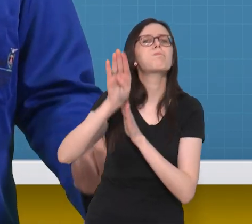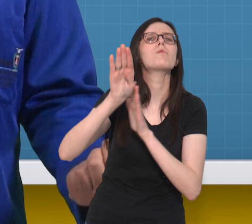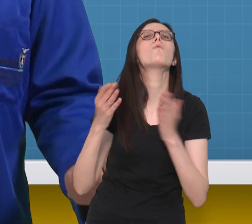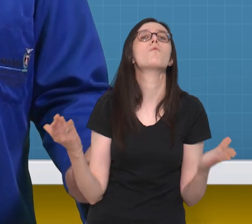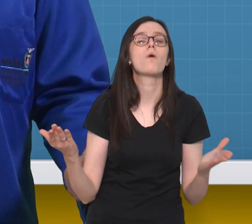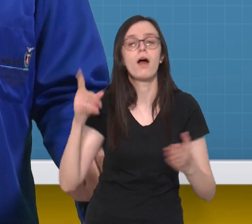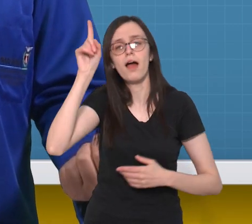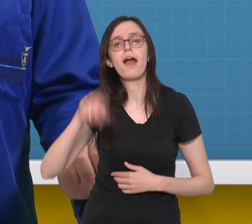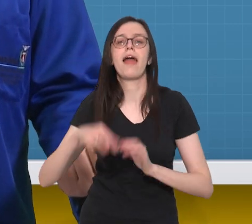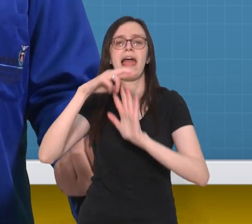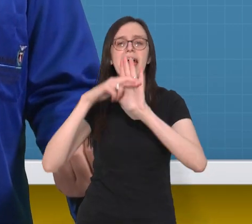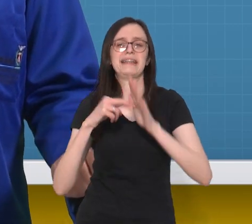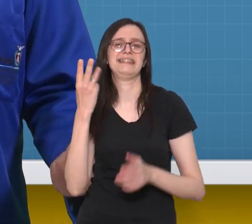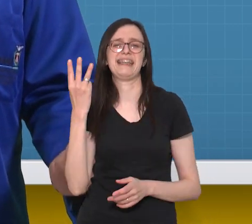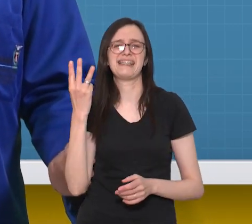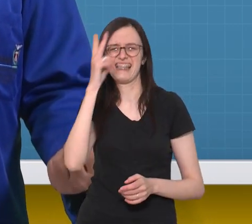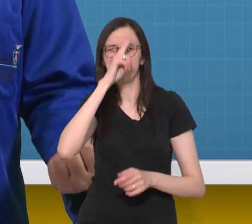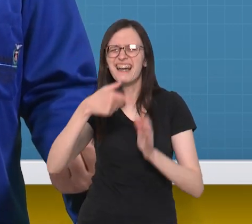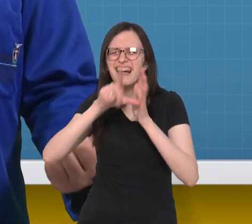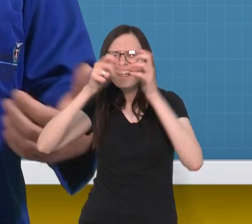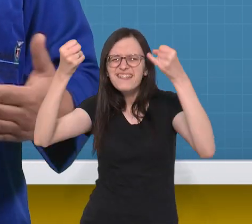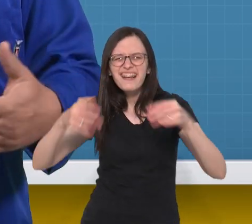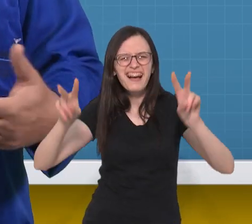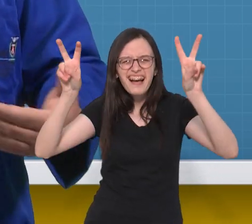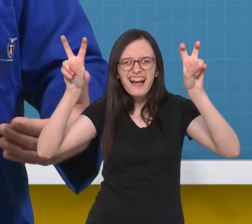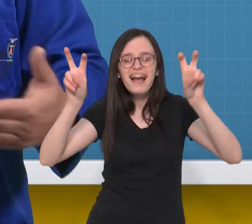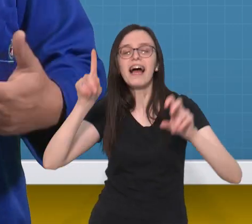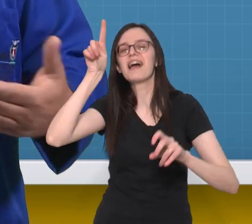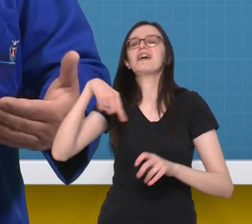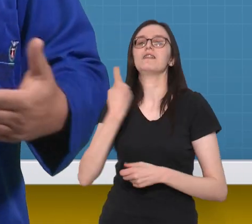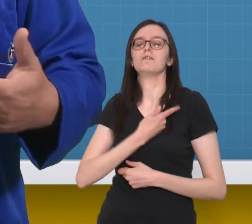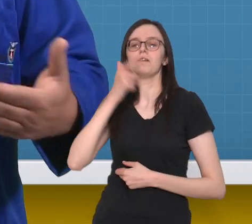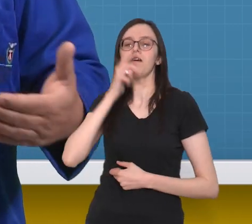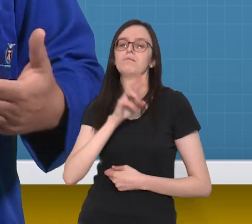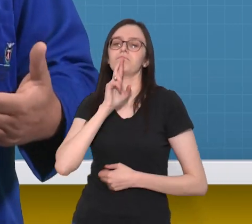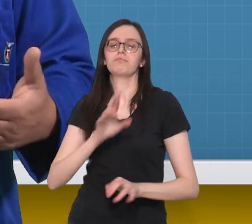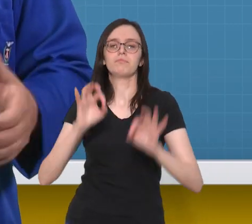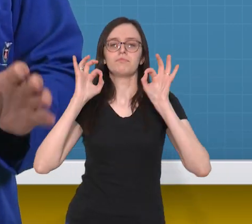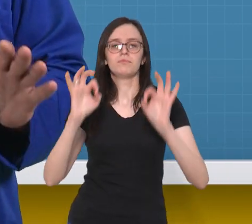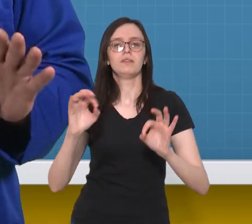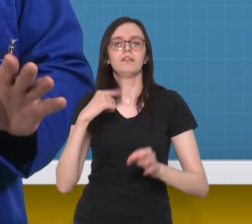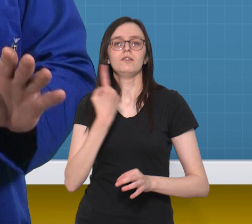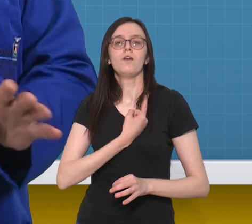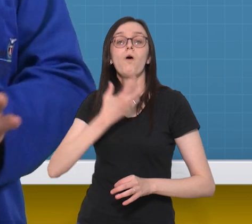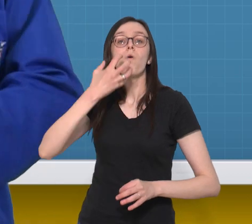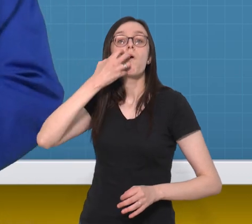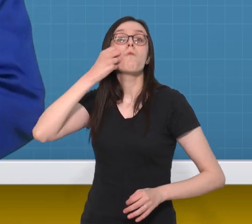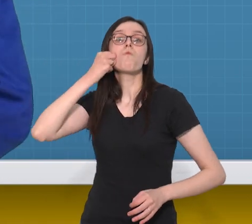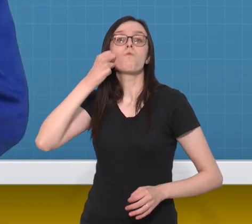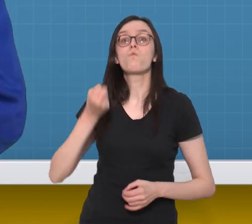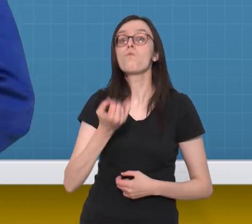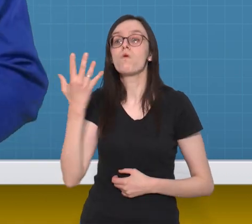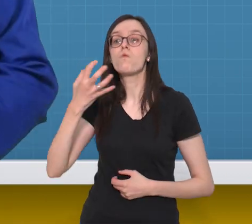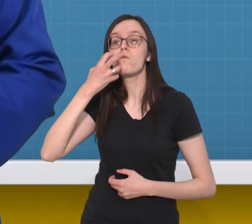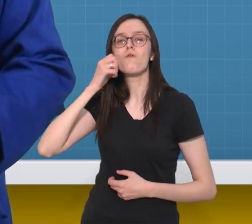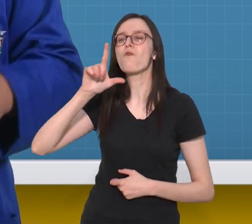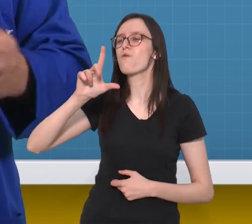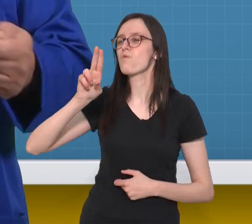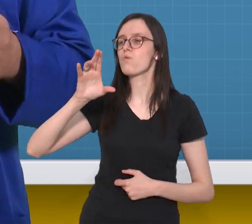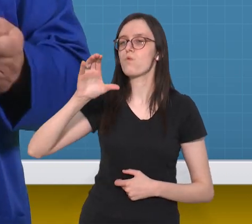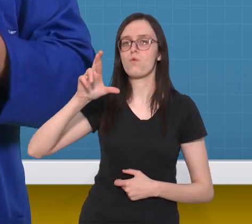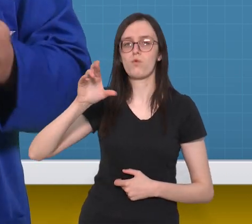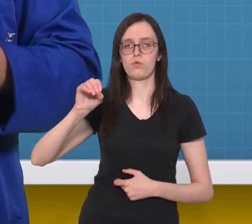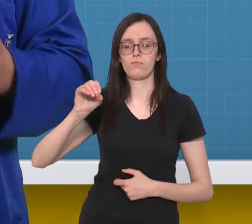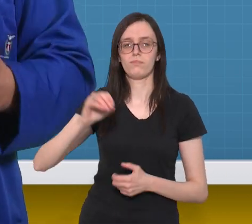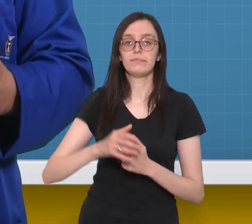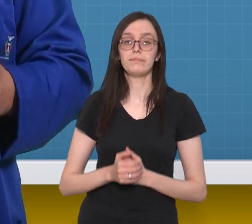gente usa a técnica da regra de 3 e vamos fazer e chegar à conclusão da nossa lucratividade.